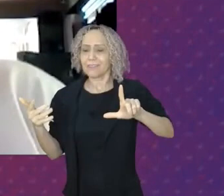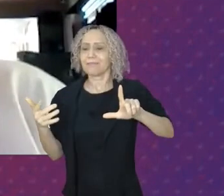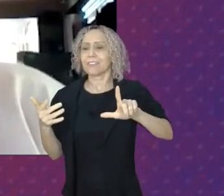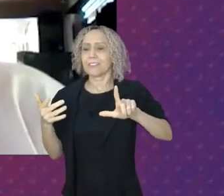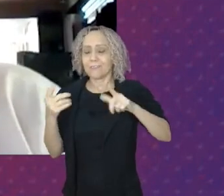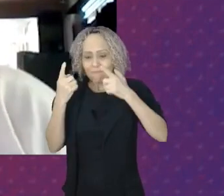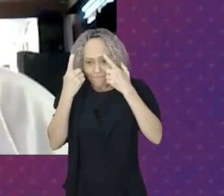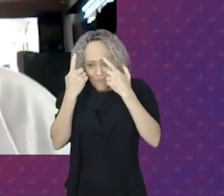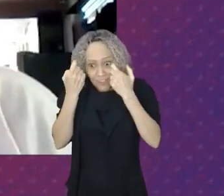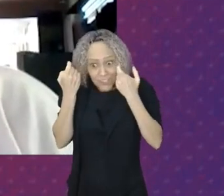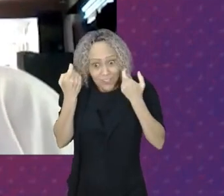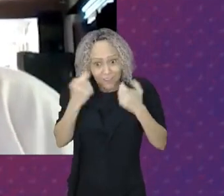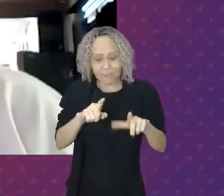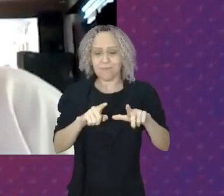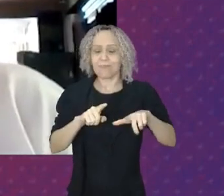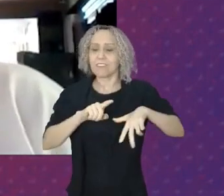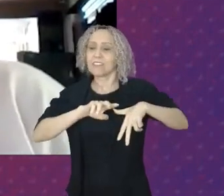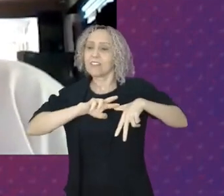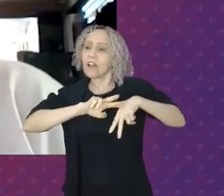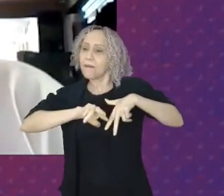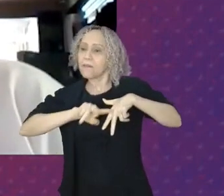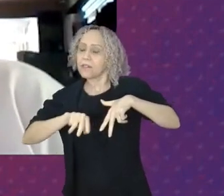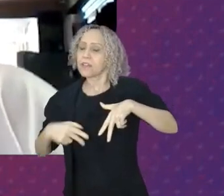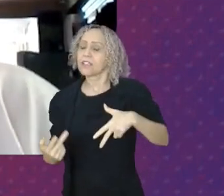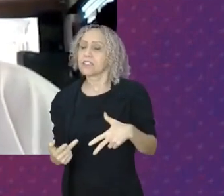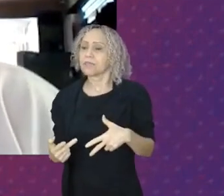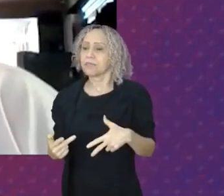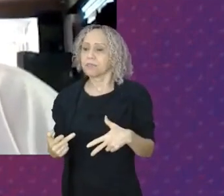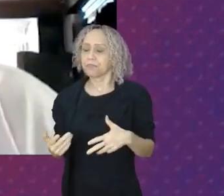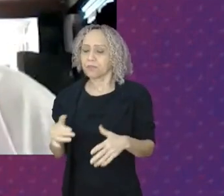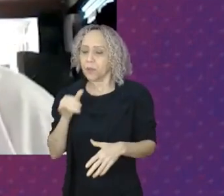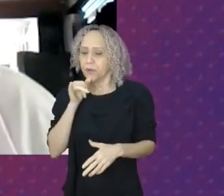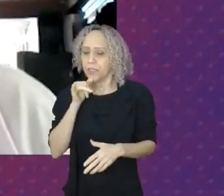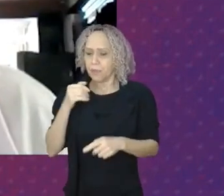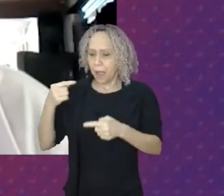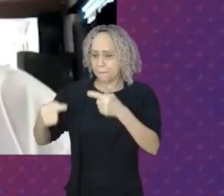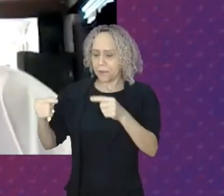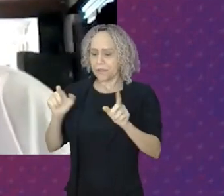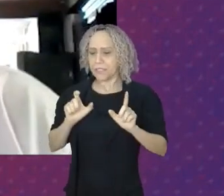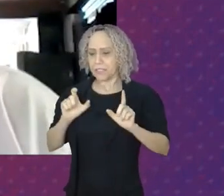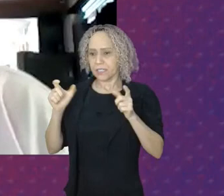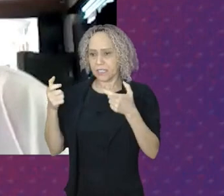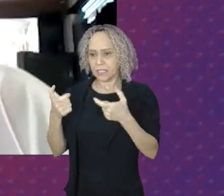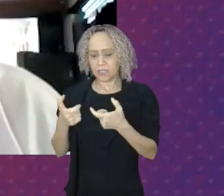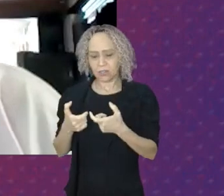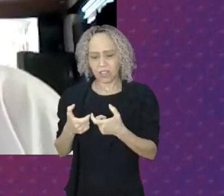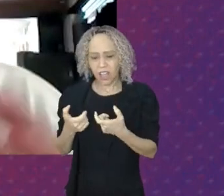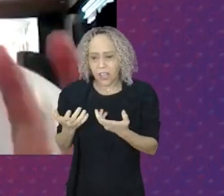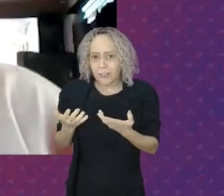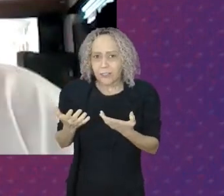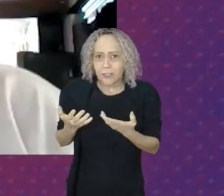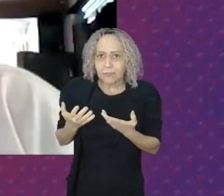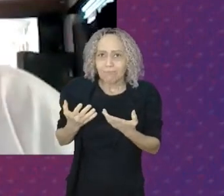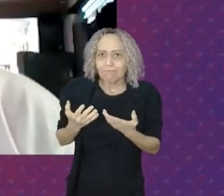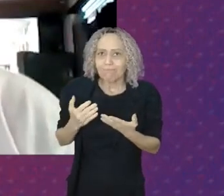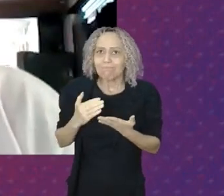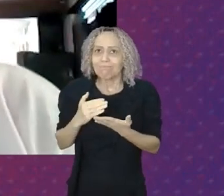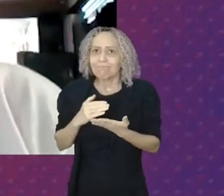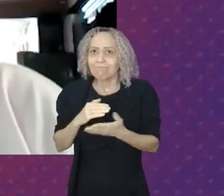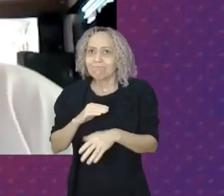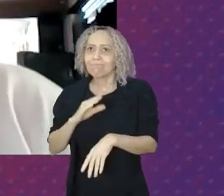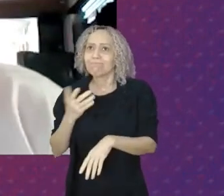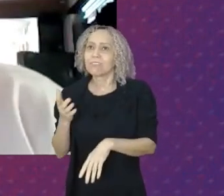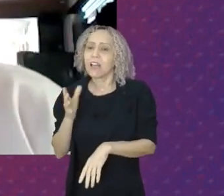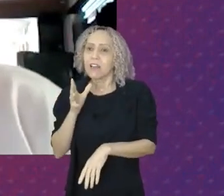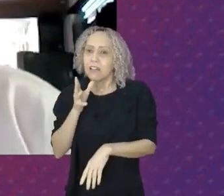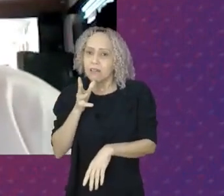a política de sexualidade e de diversidade sexual, ela não caminha. Então, nós precisamos pensar numa